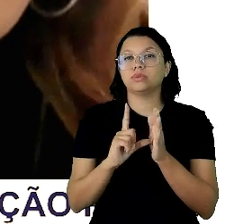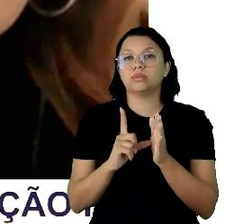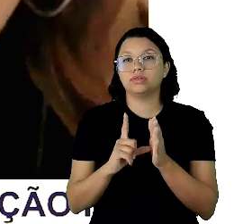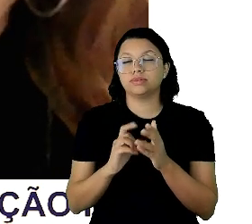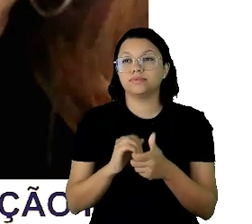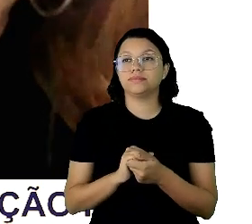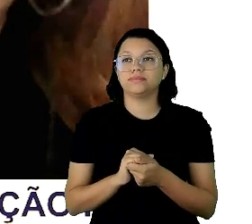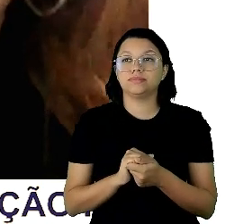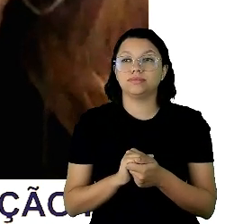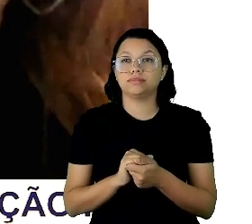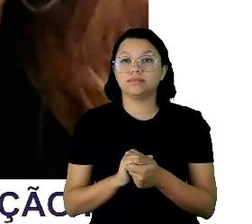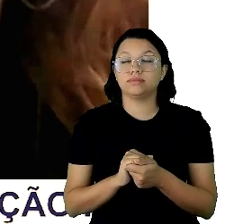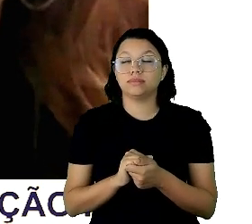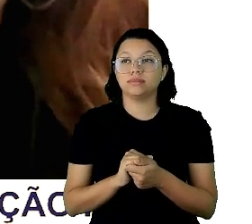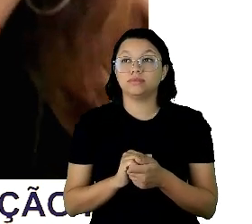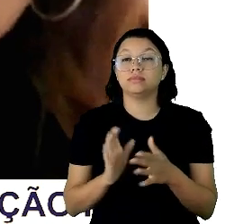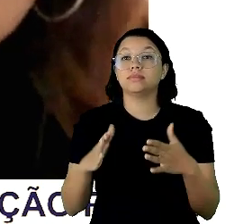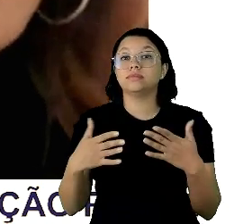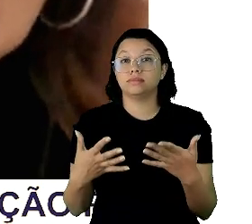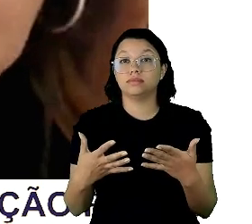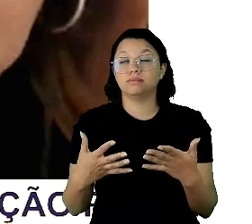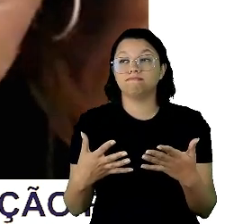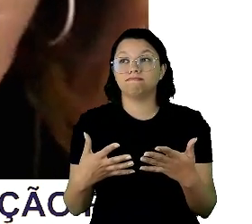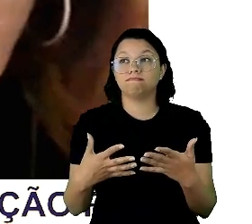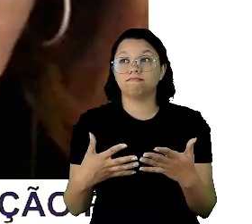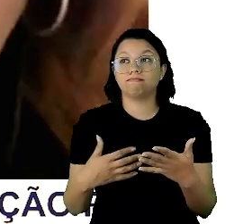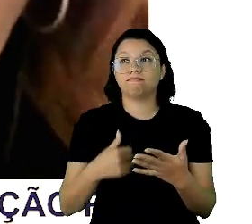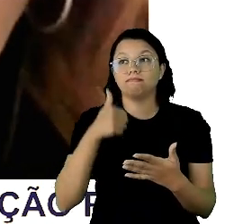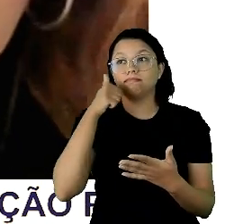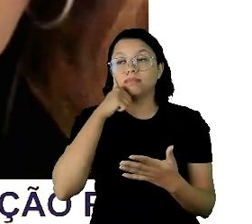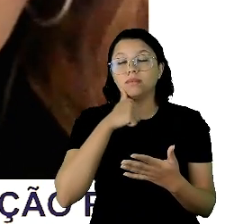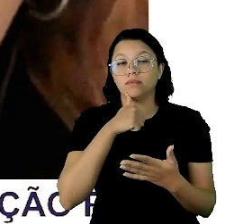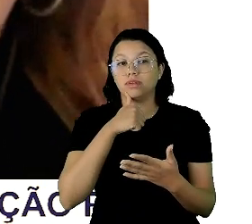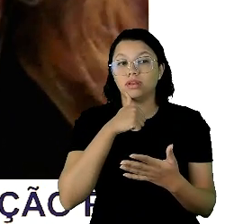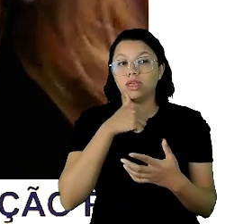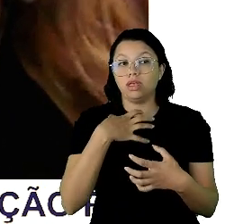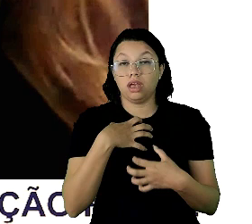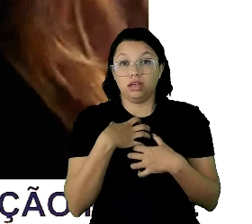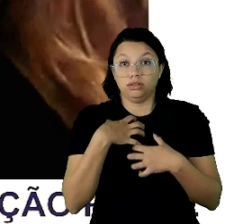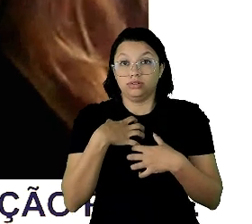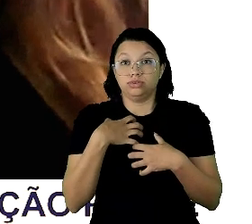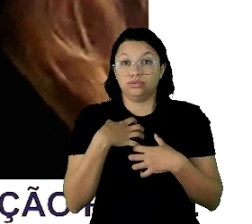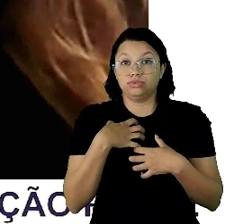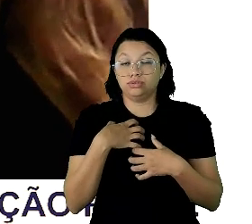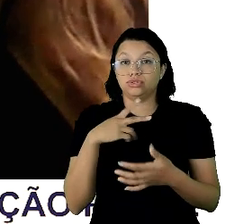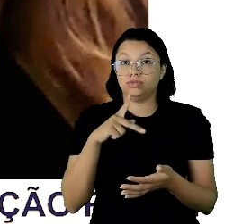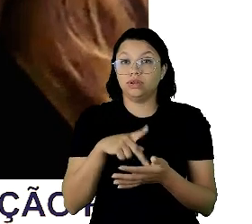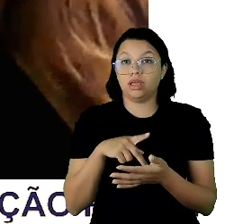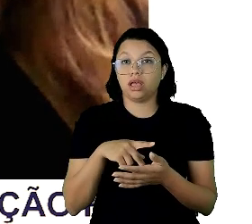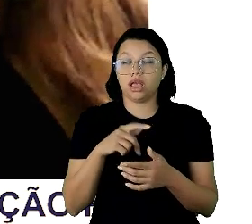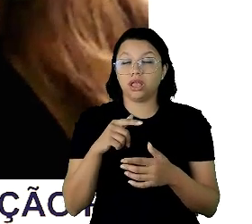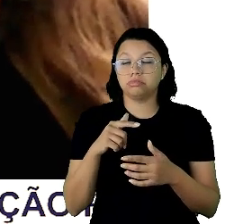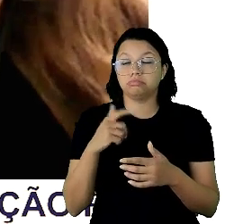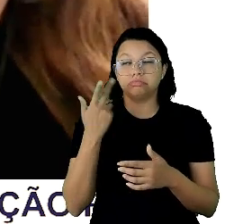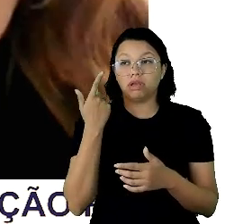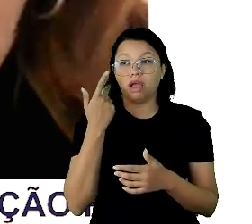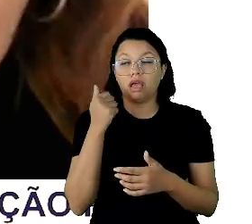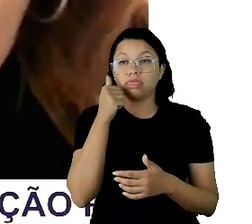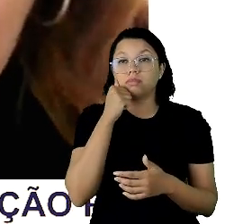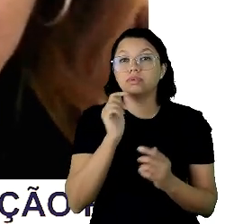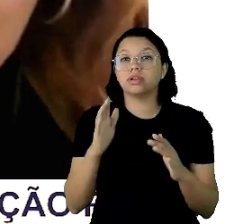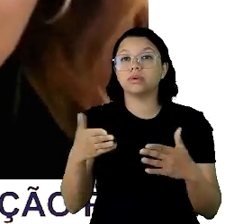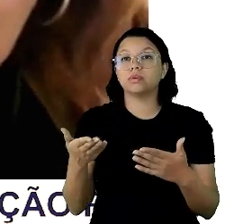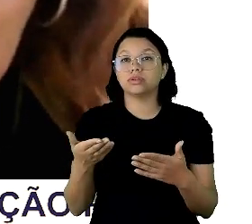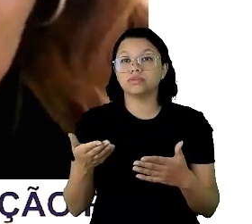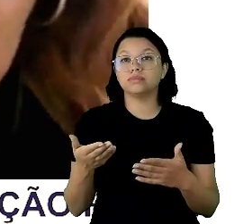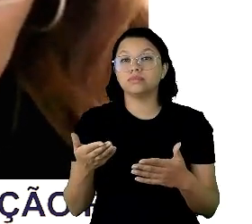da mulher, a reação genuína da mulher, natural da mulher, quando ela sofre um